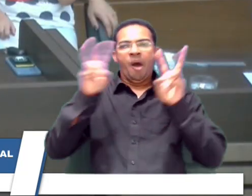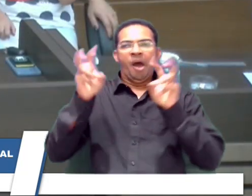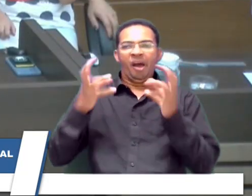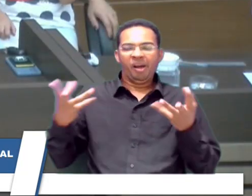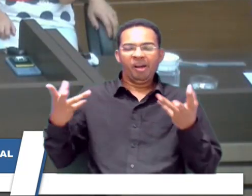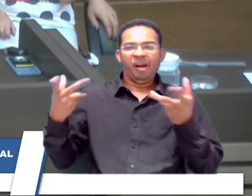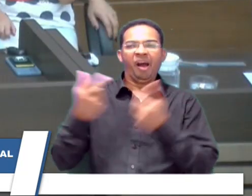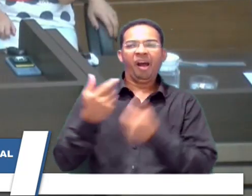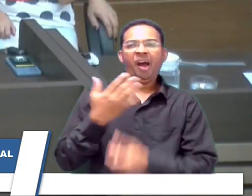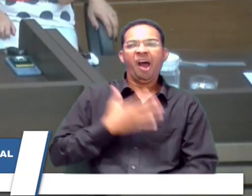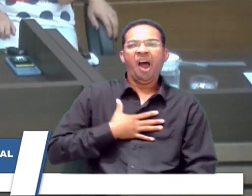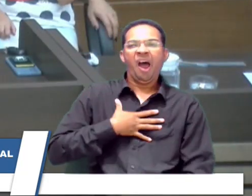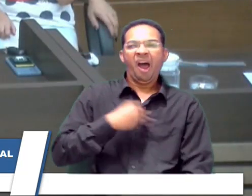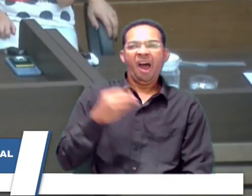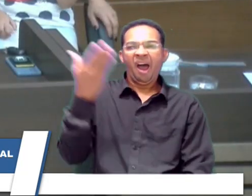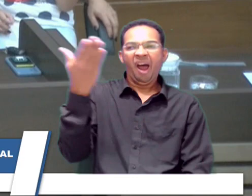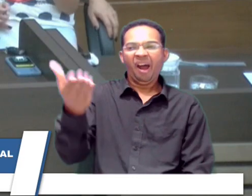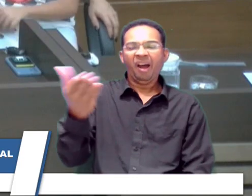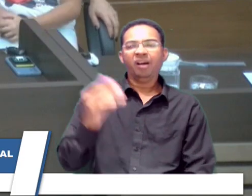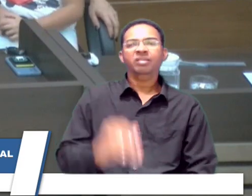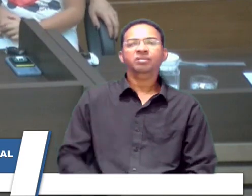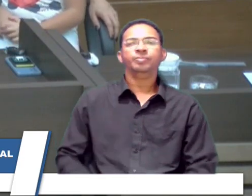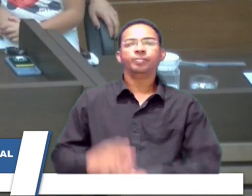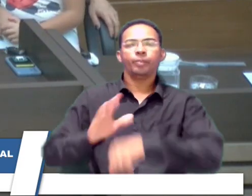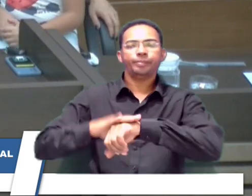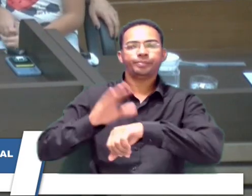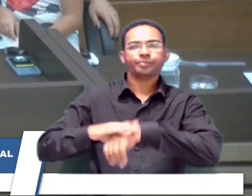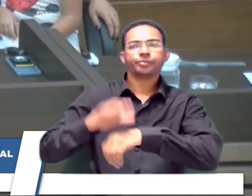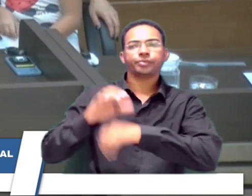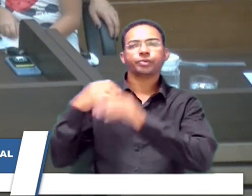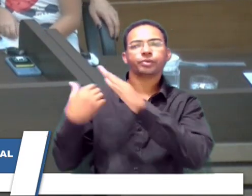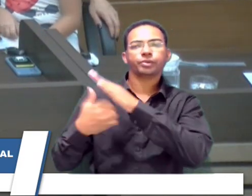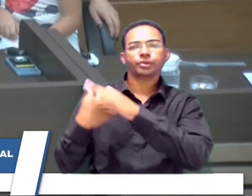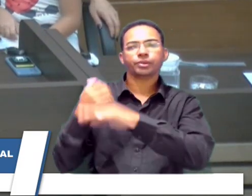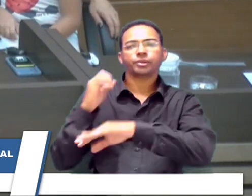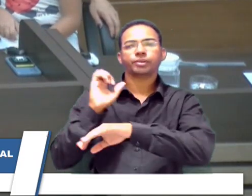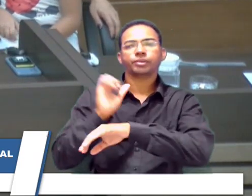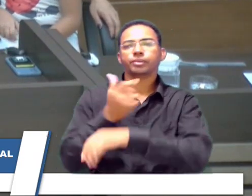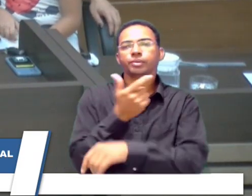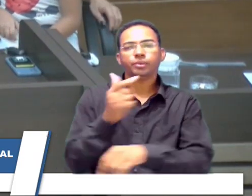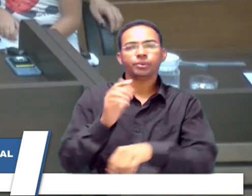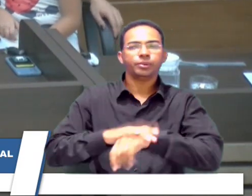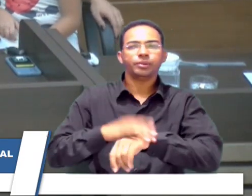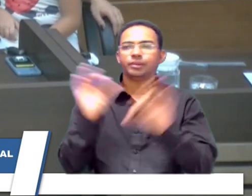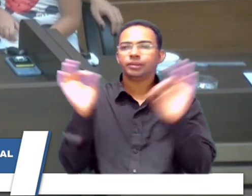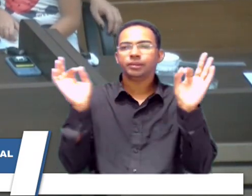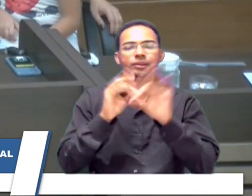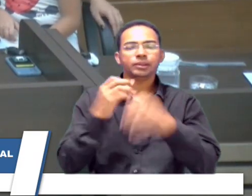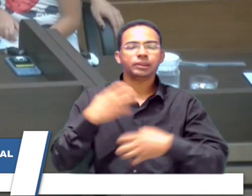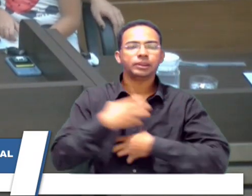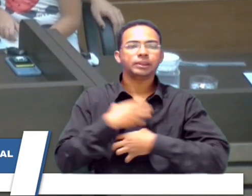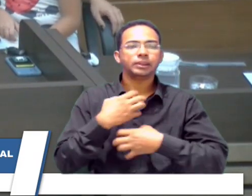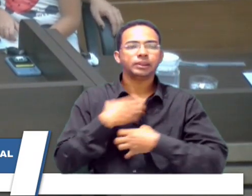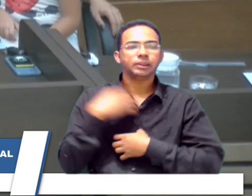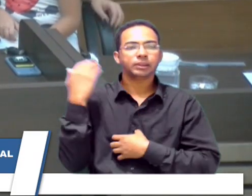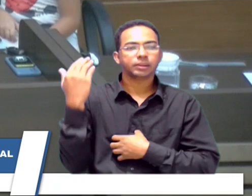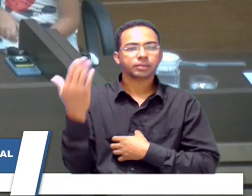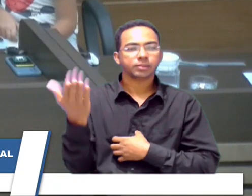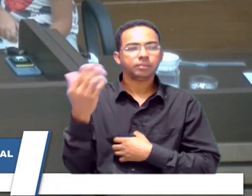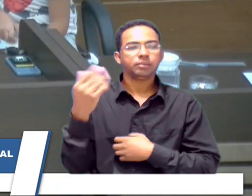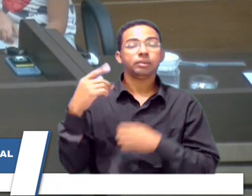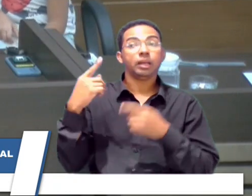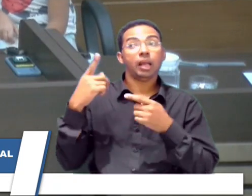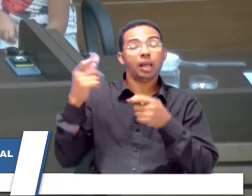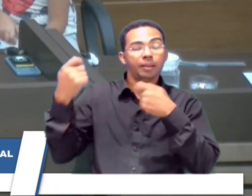da minha irmã. O Estado e as empresas naquele momento não tiveram nenhuma sensibilidade para ele. Ele precisava